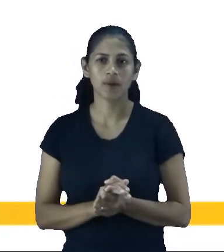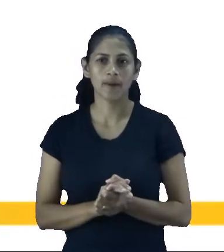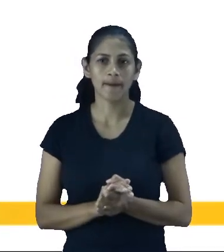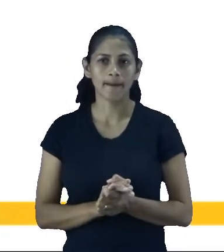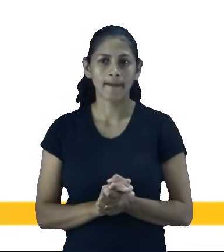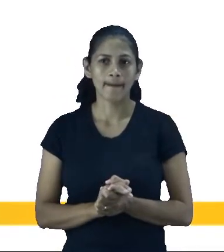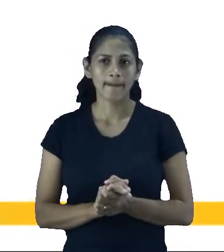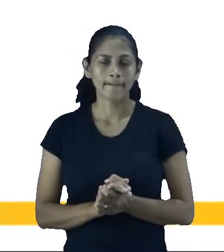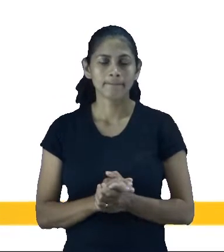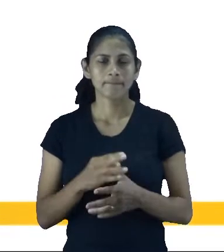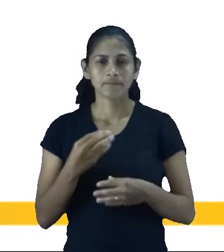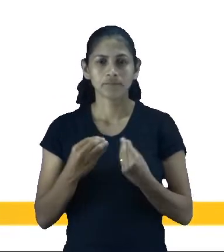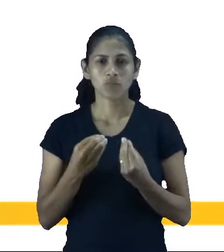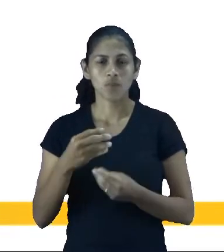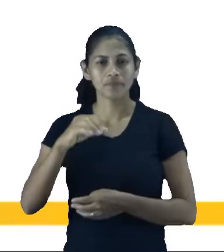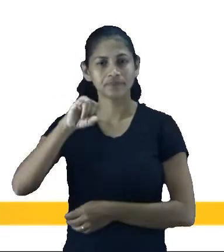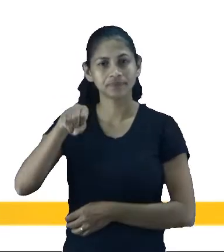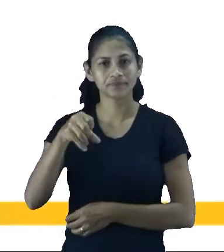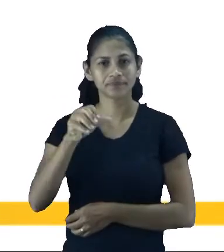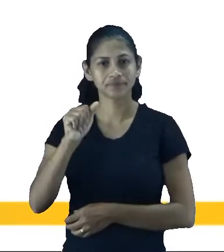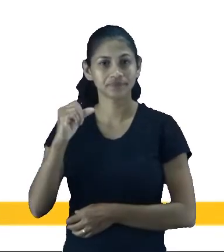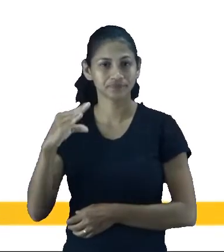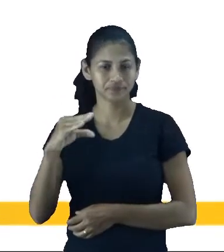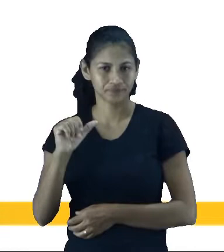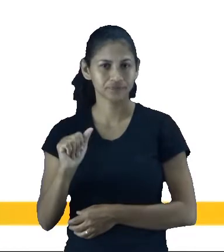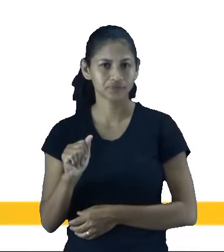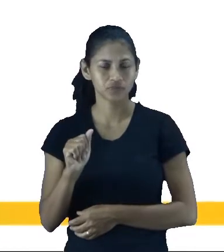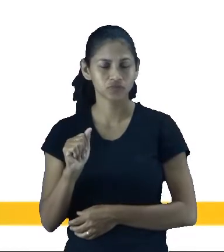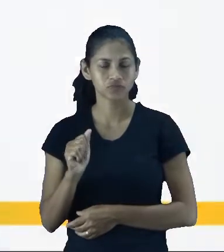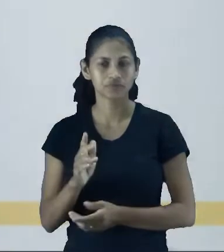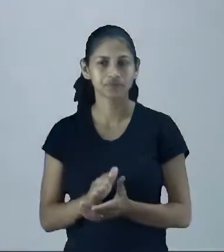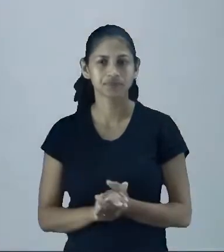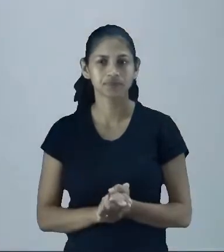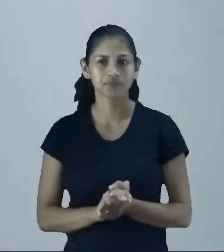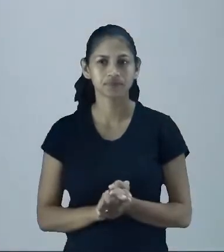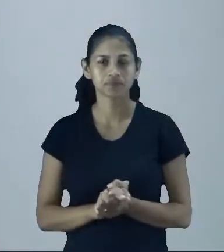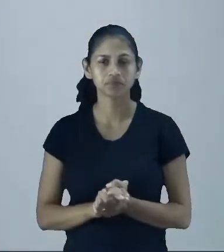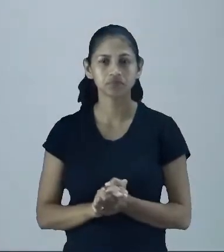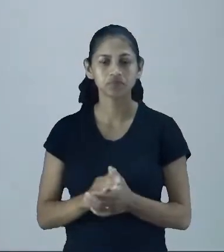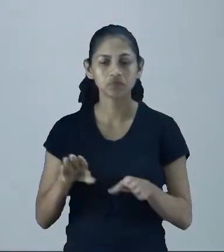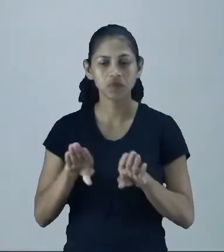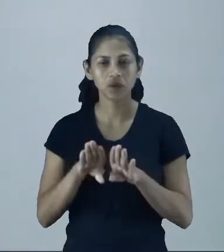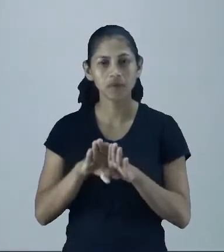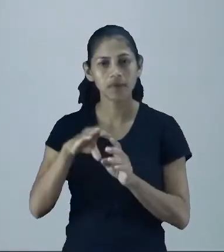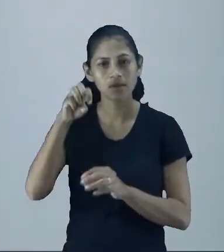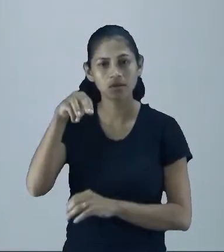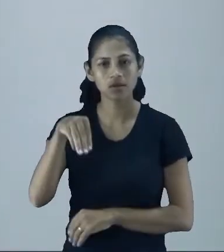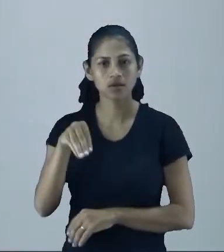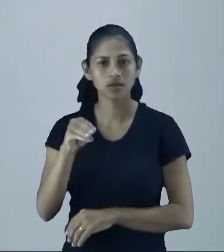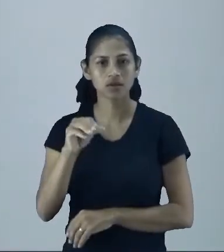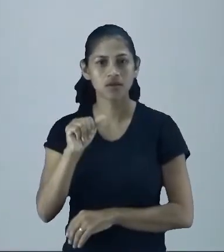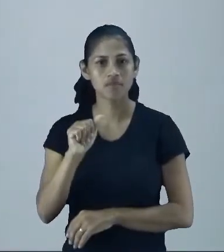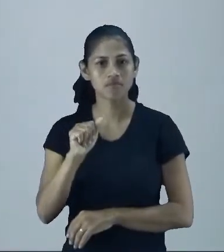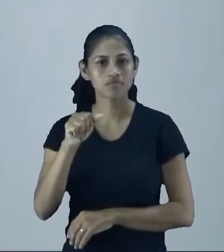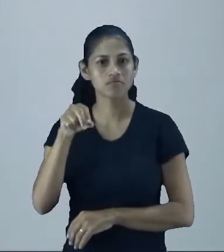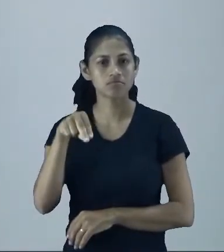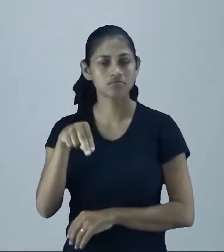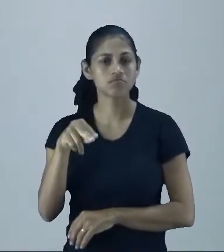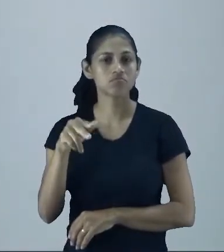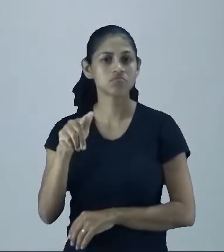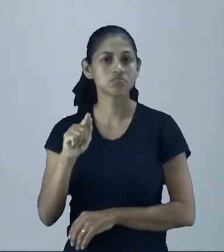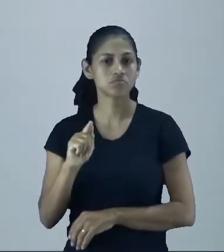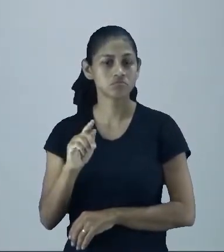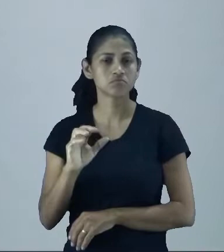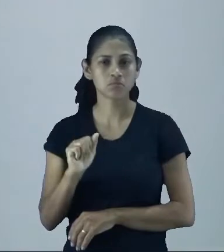Brasil, como a jaca e a manga. Olha só que interessante, né, crianças? A gente